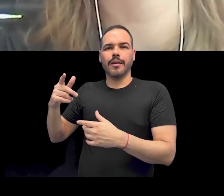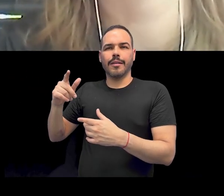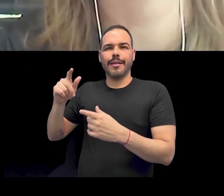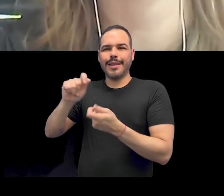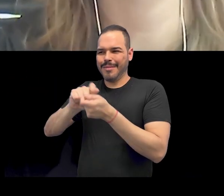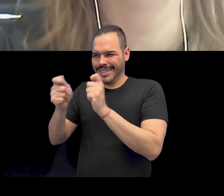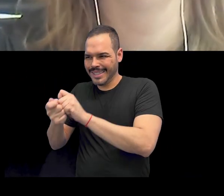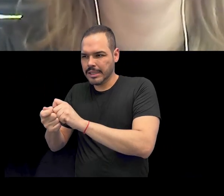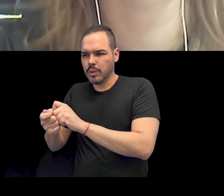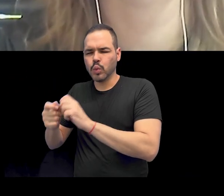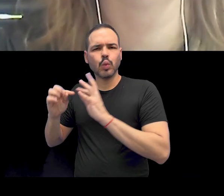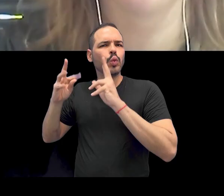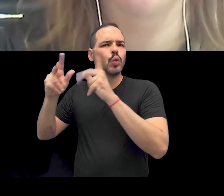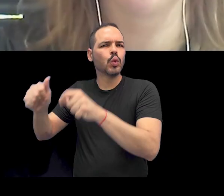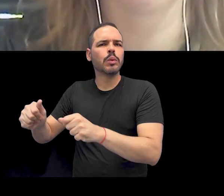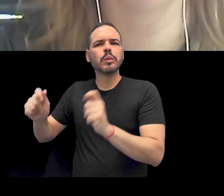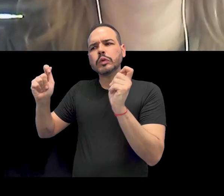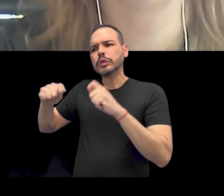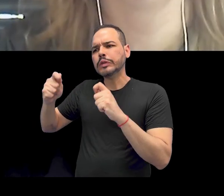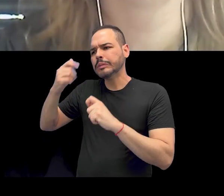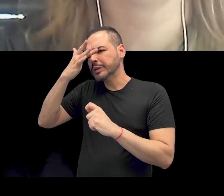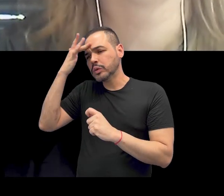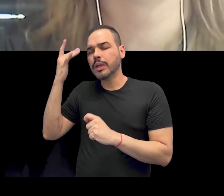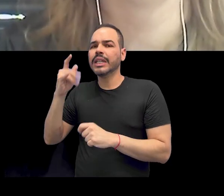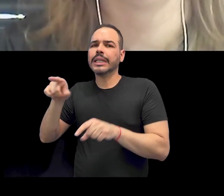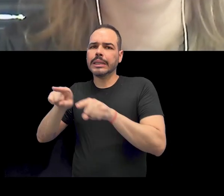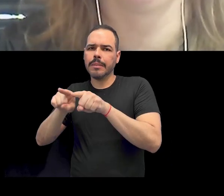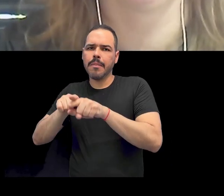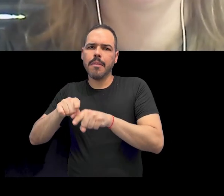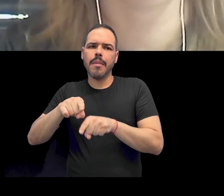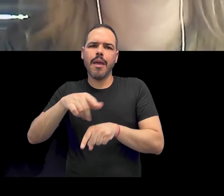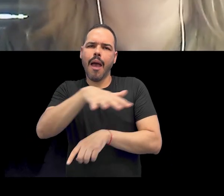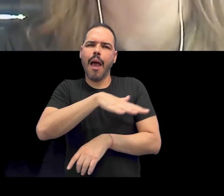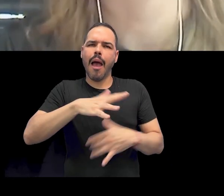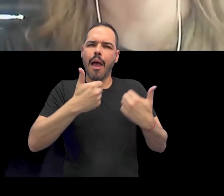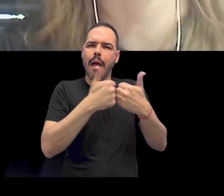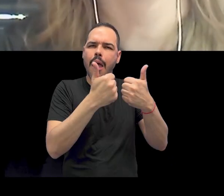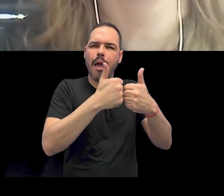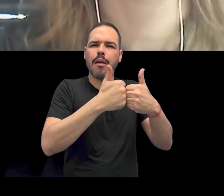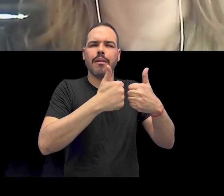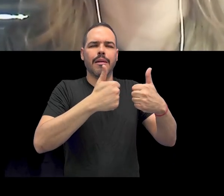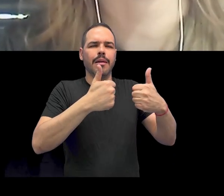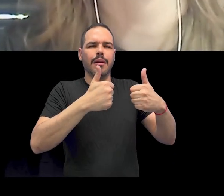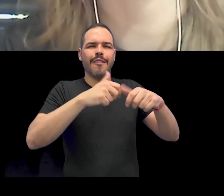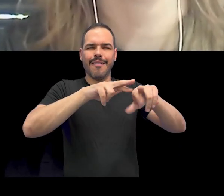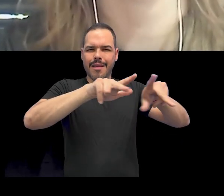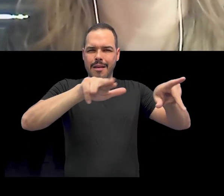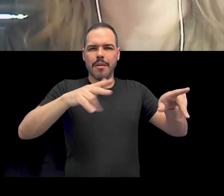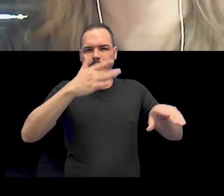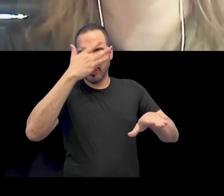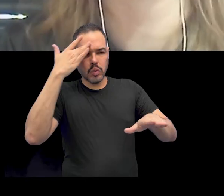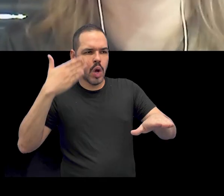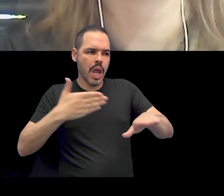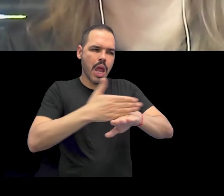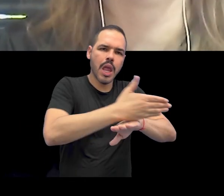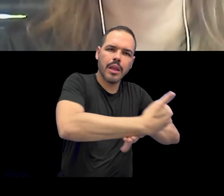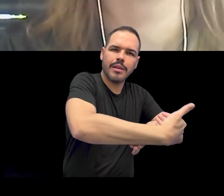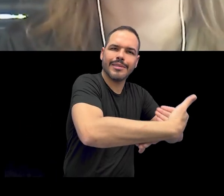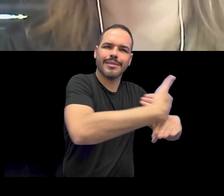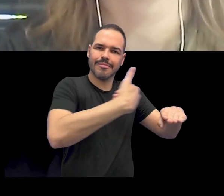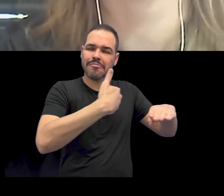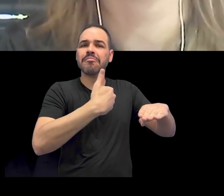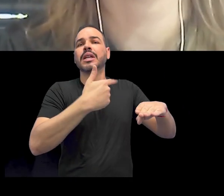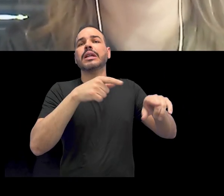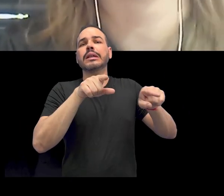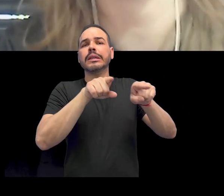ou facilitadores de embarque e desembarque, como elevadores para cadeiras de rodas, né? Rampas para cadeiras de rodas, serviços de autoescola